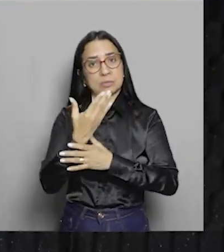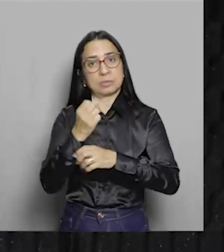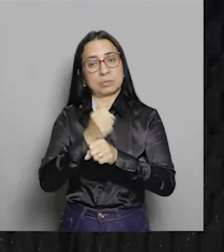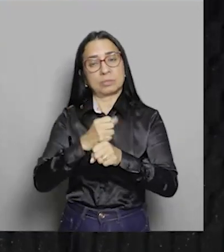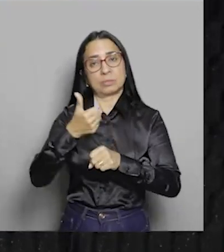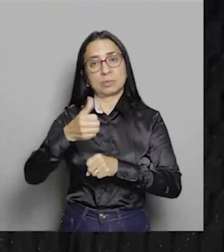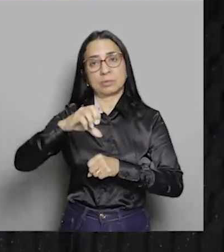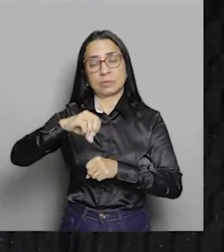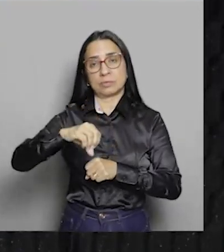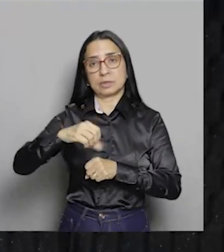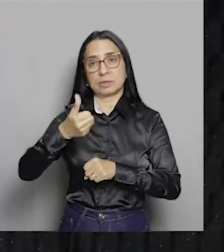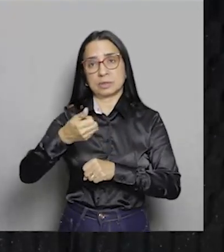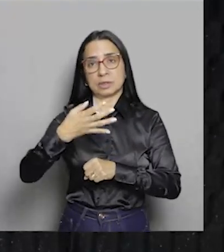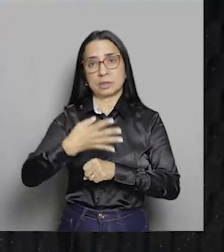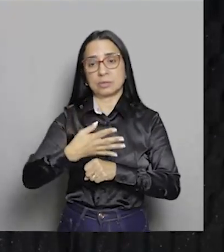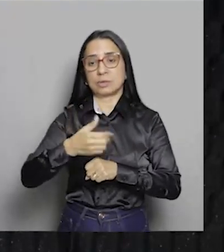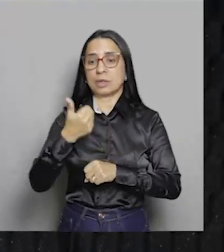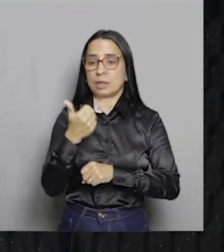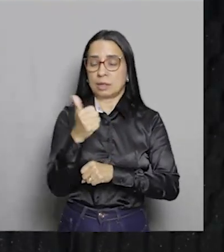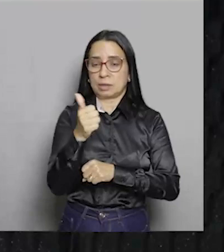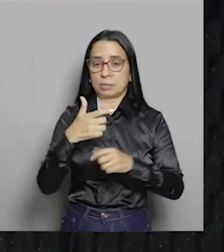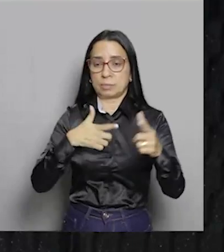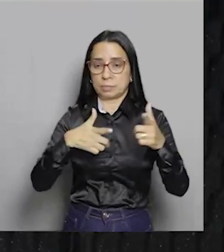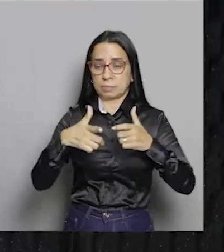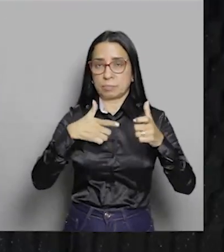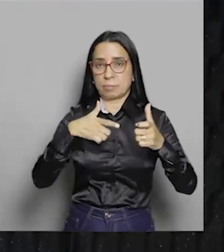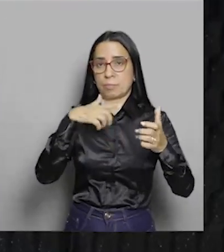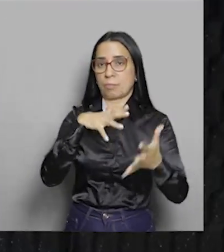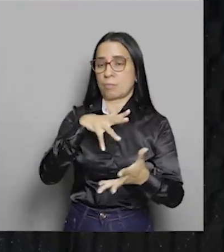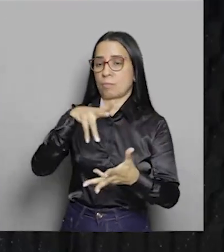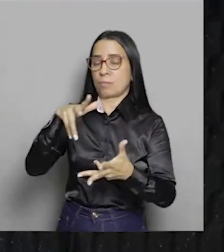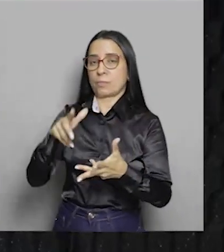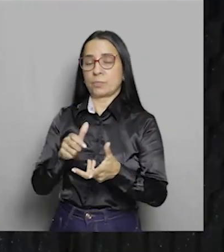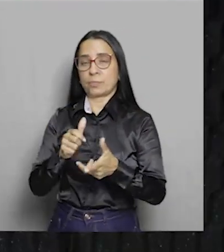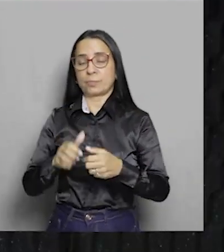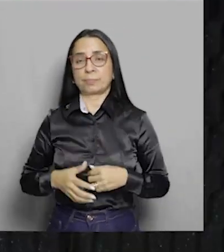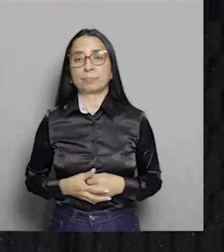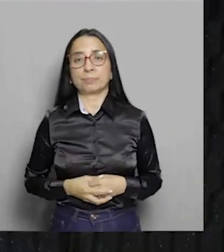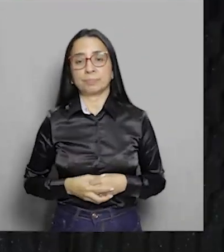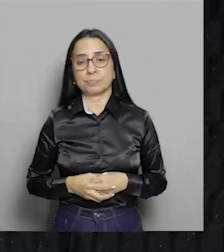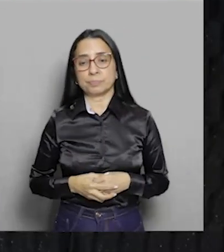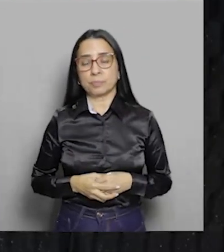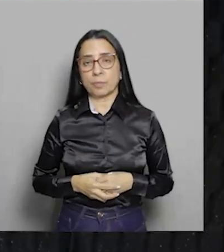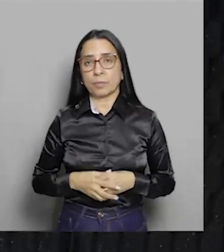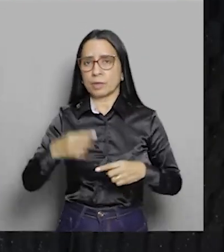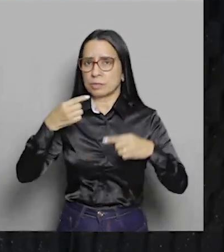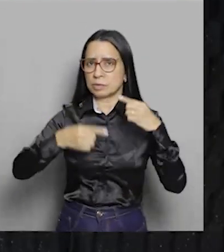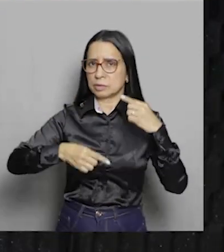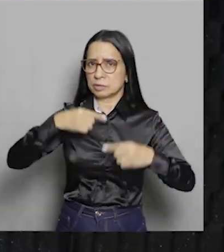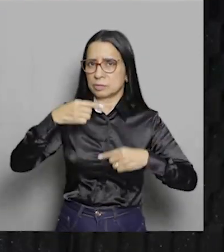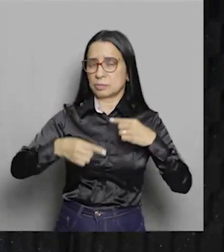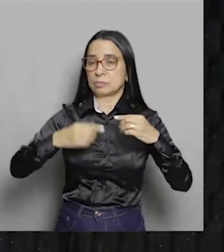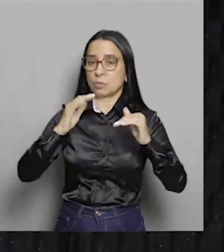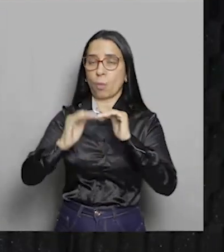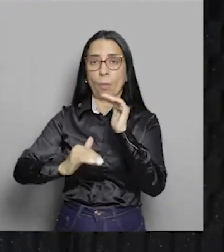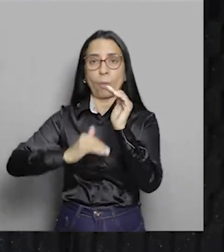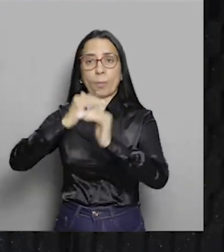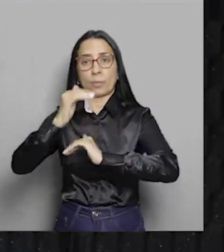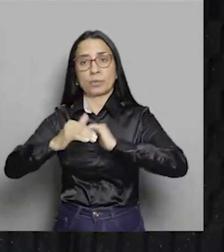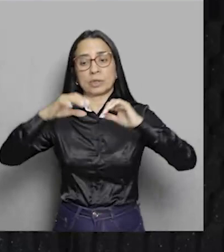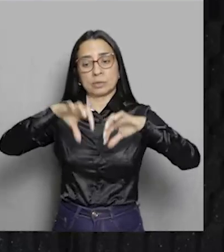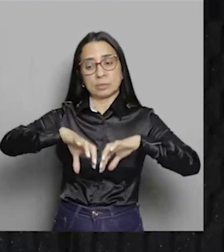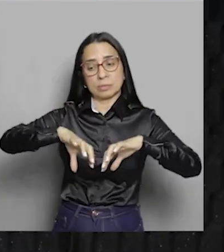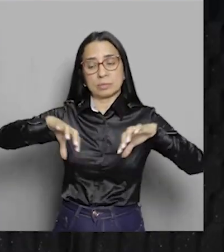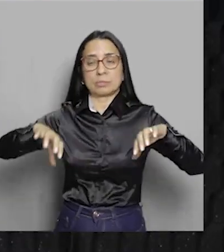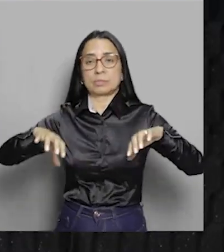1914, da Primeira Guerra Mundial. Quando se discute esse processo de partilha da África